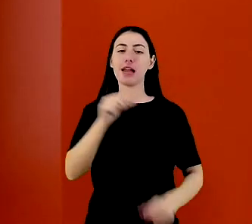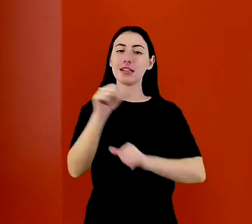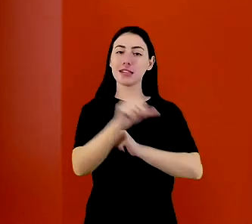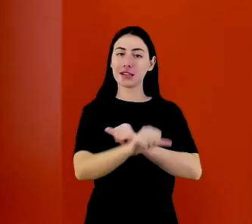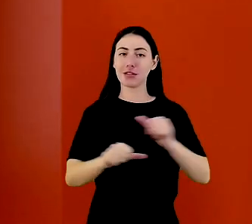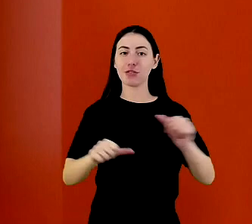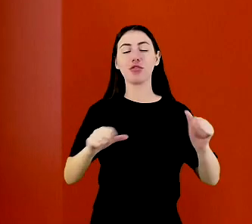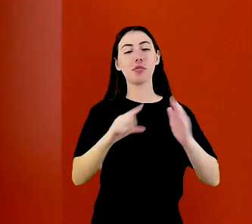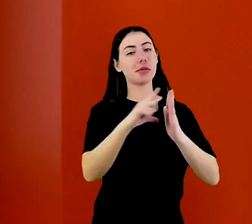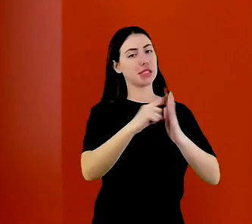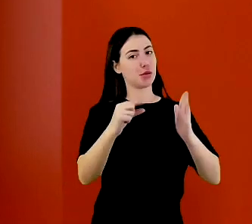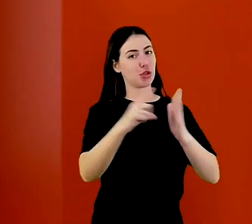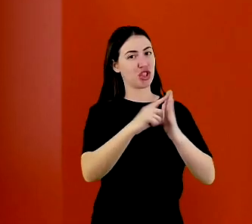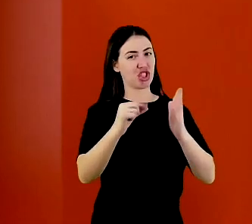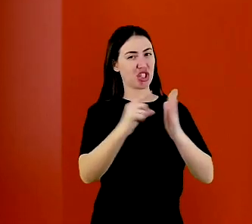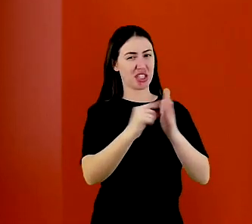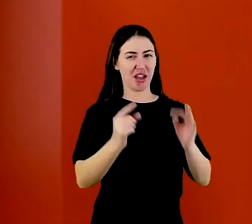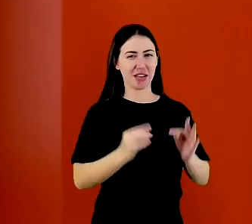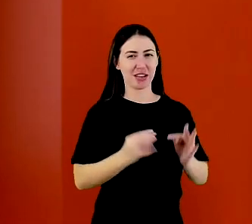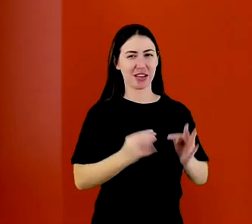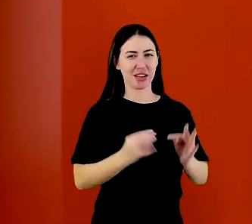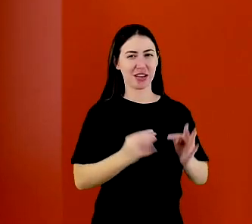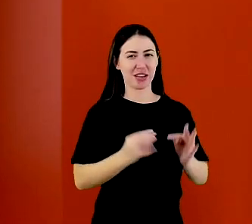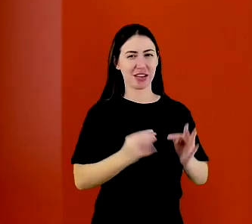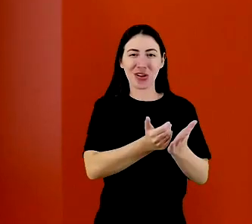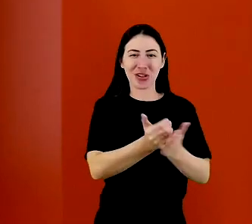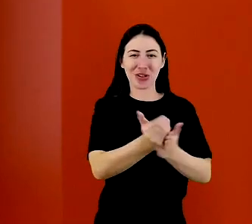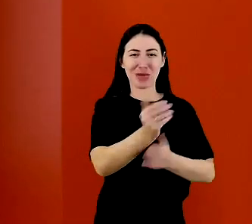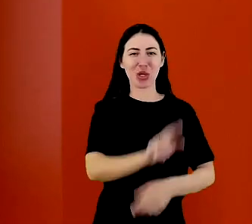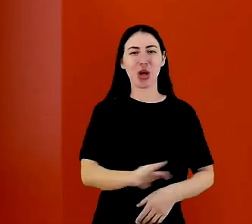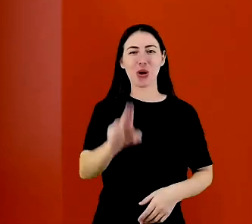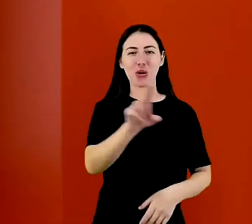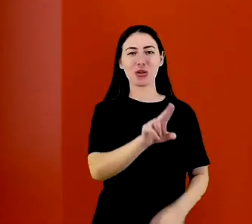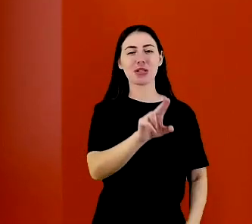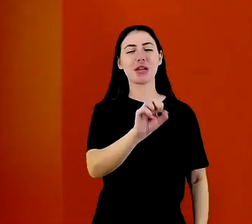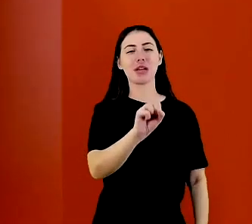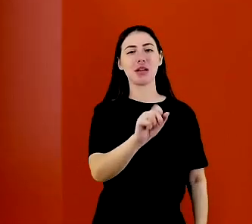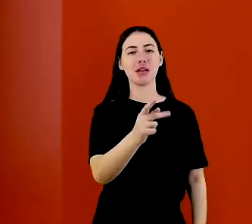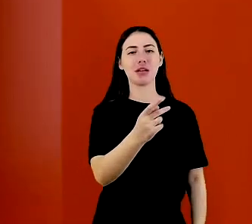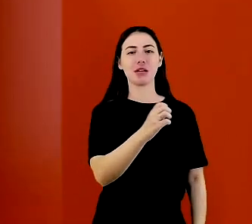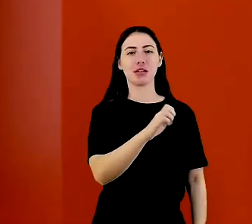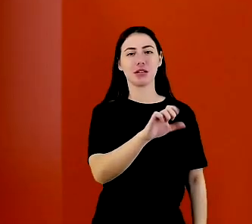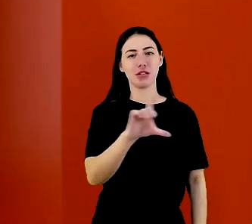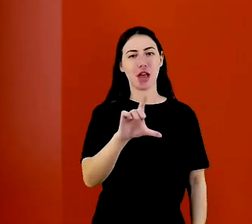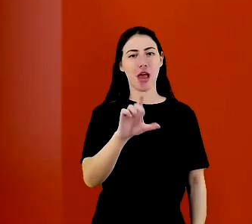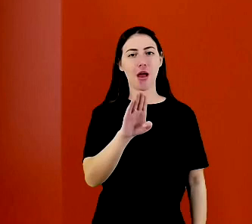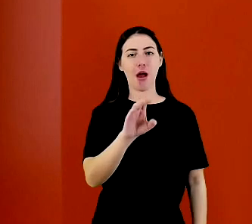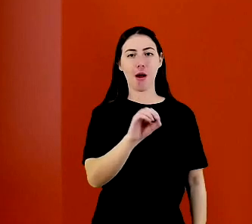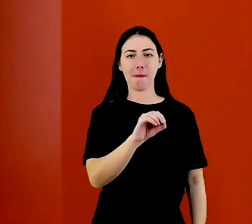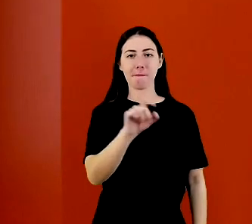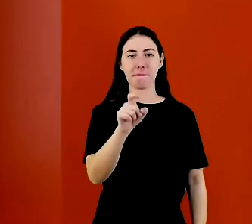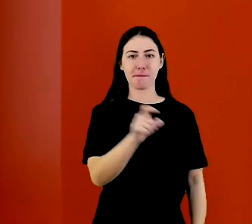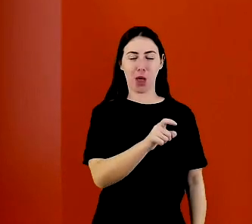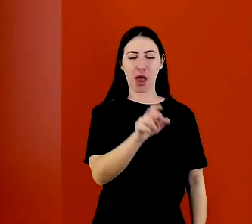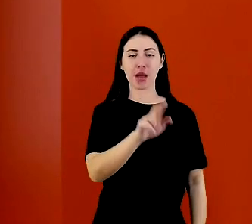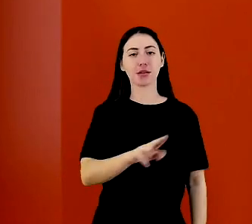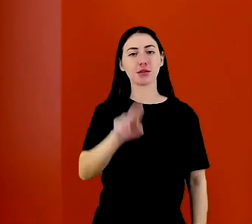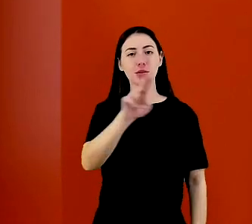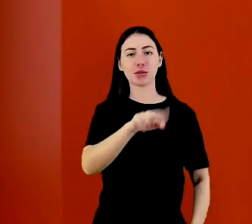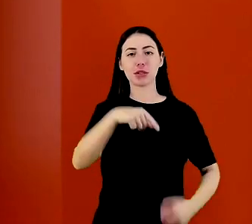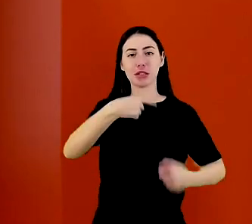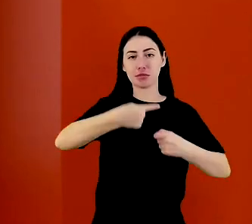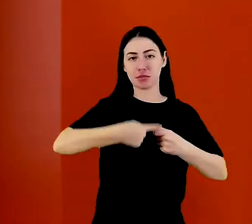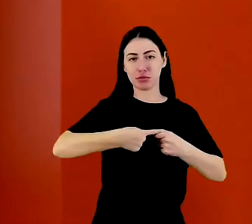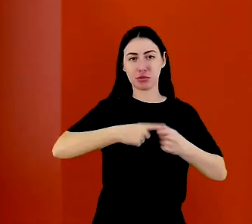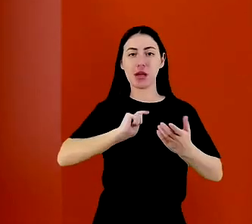avançando com o Shellbox, revolucionando os meios de pagamento nos postos digital. Seguindo nessa linha e atrelado a isso,